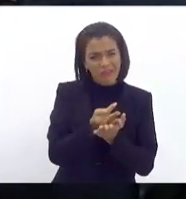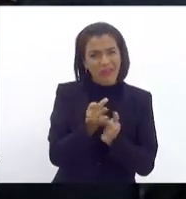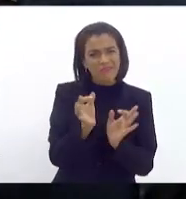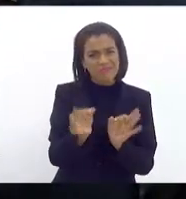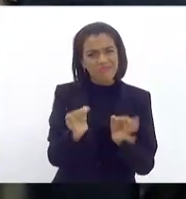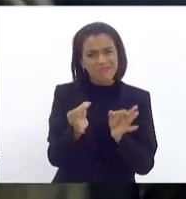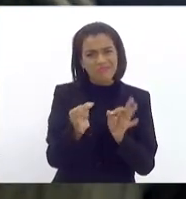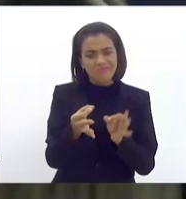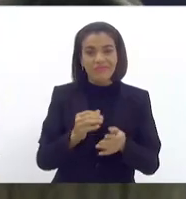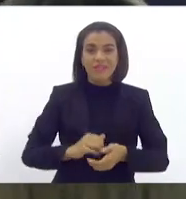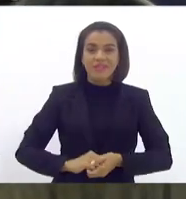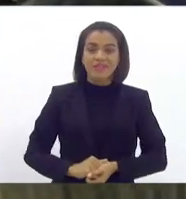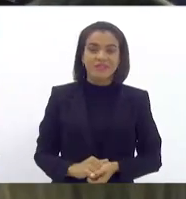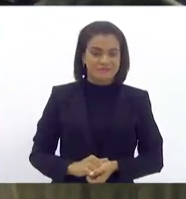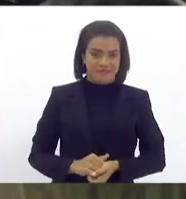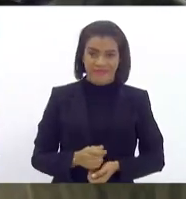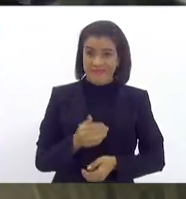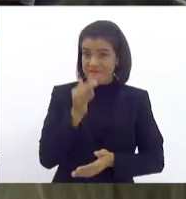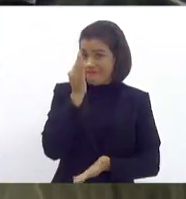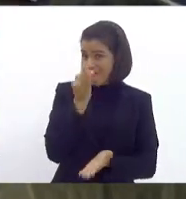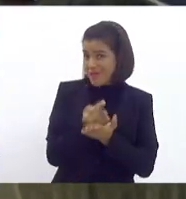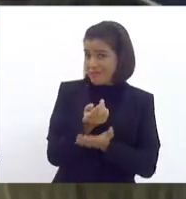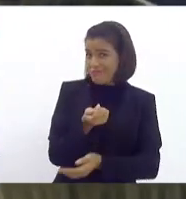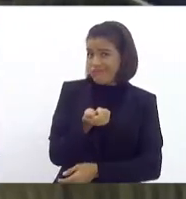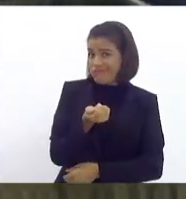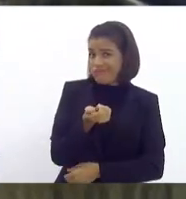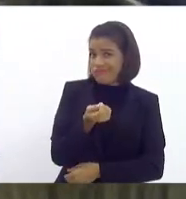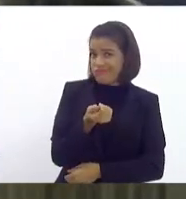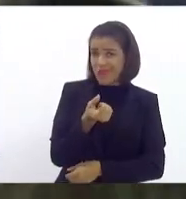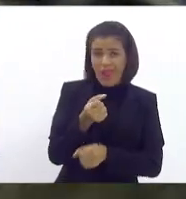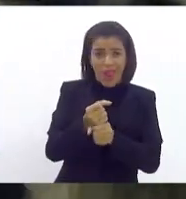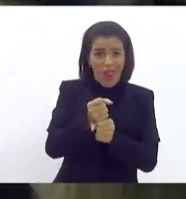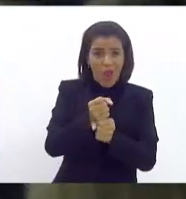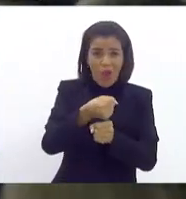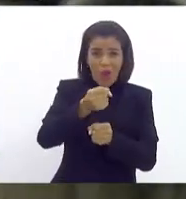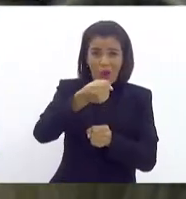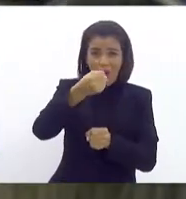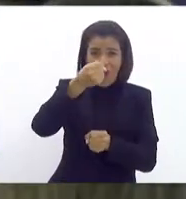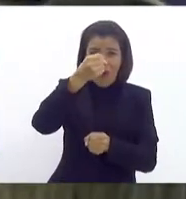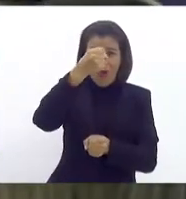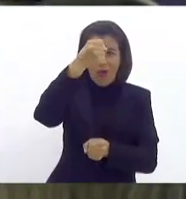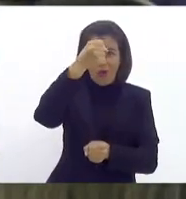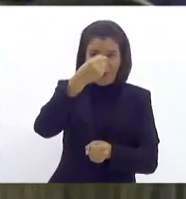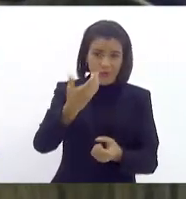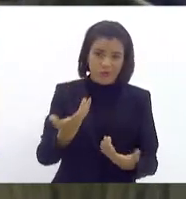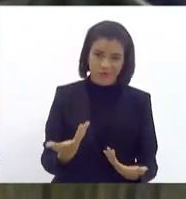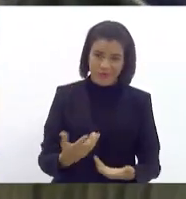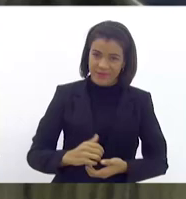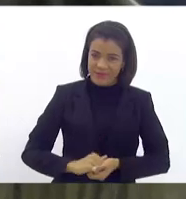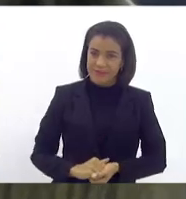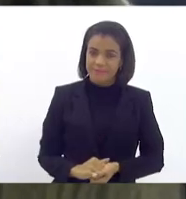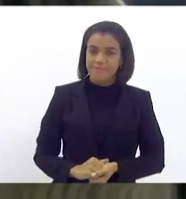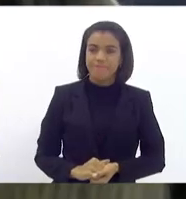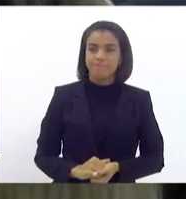já, mano. Está com pouca fé. Coluna é coluna, chefe. Bom, vamos